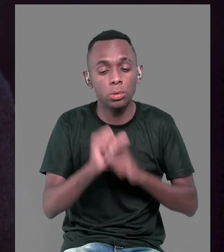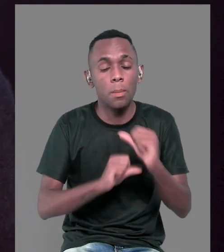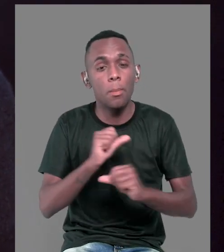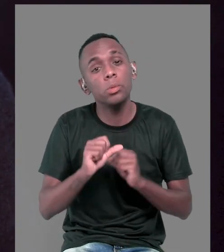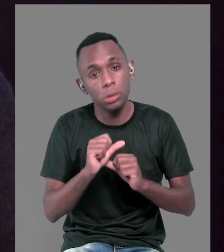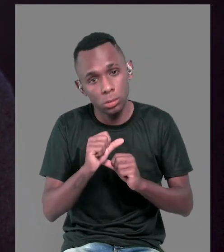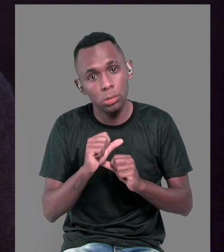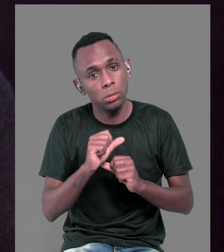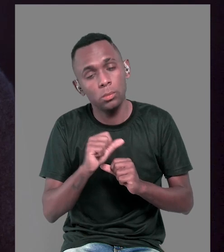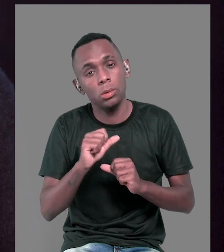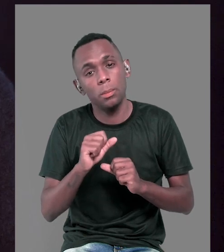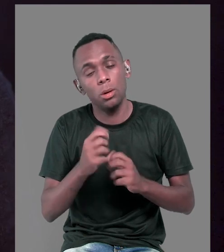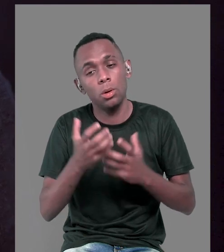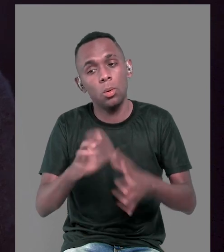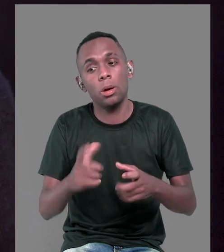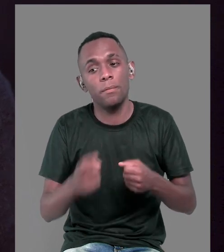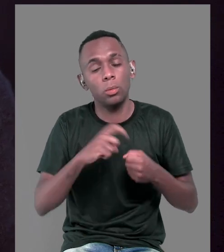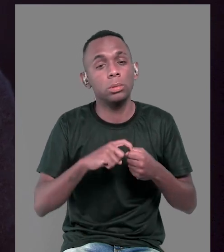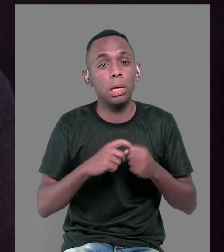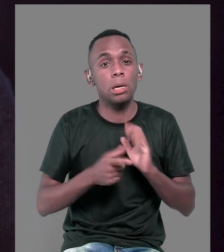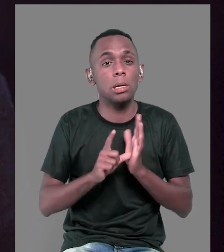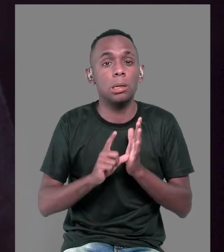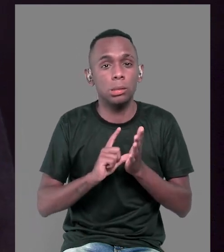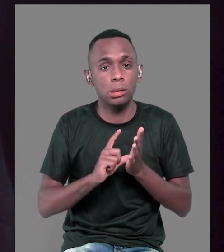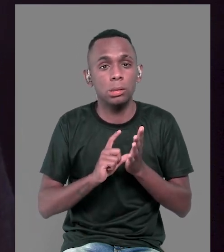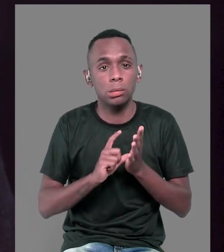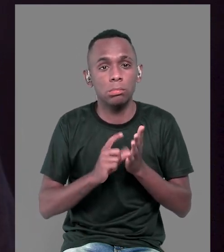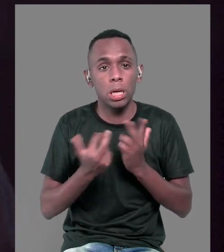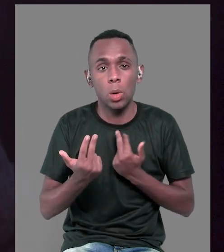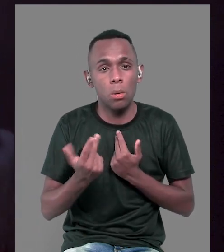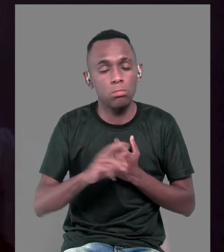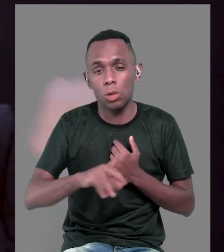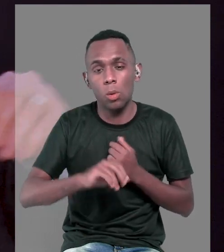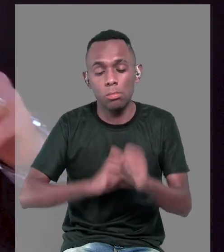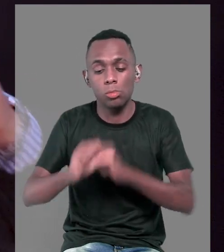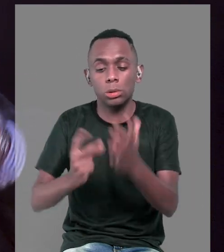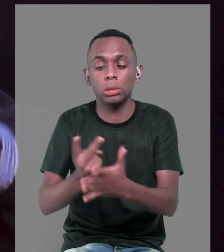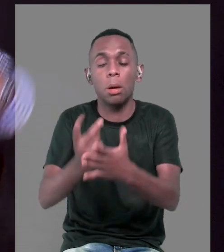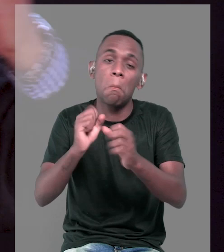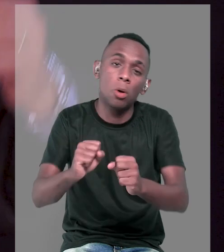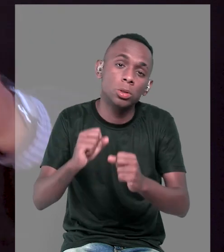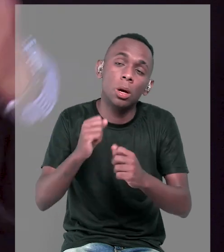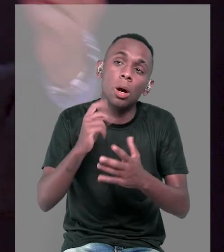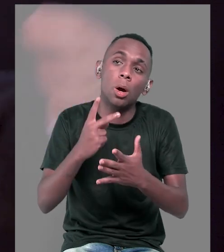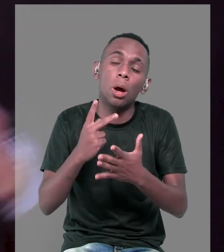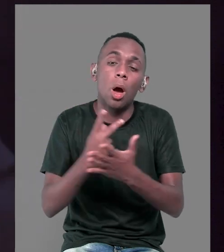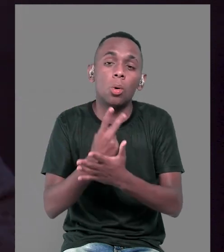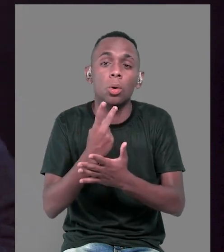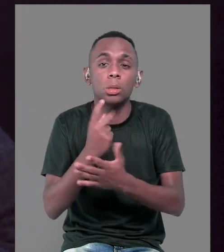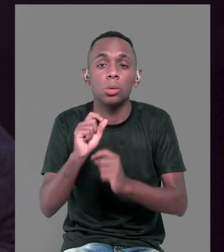retornar mais ao que estava antes. Isso pode acontecer pela poesia, mas pode acontecer também